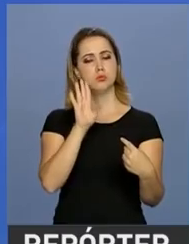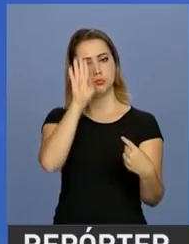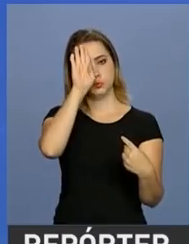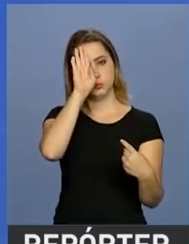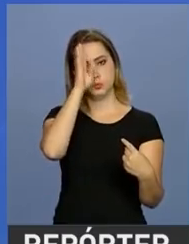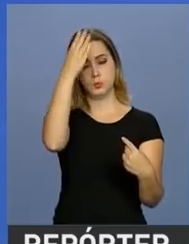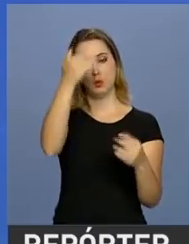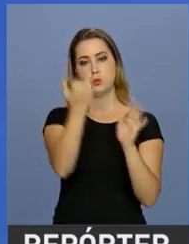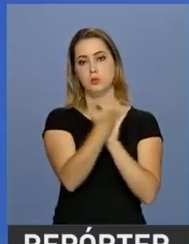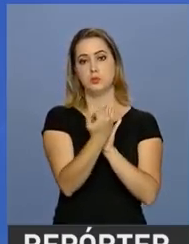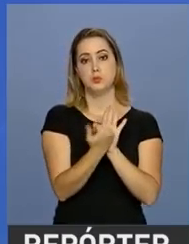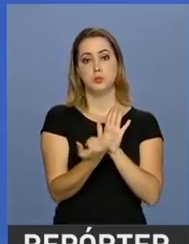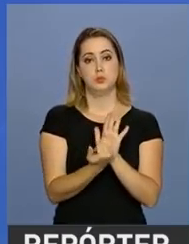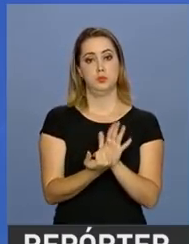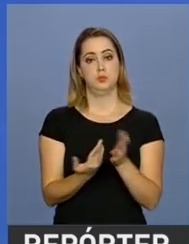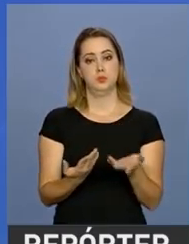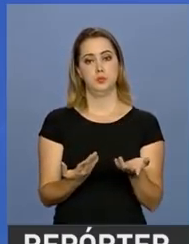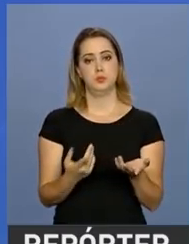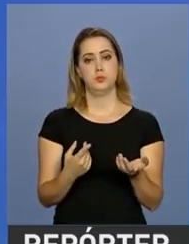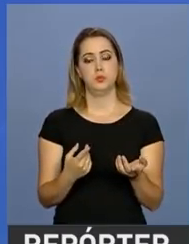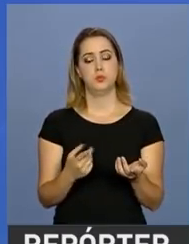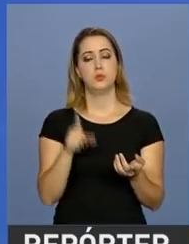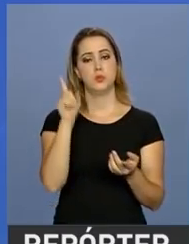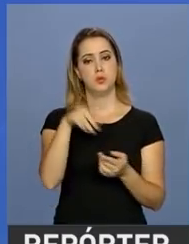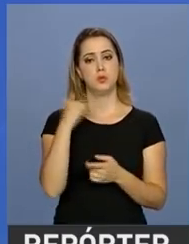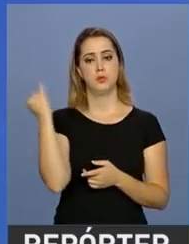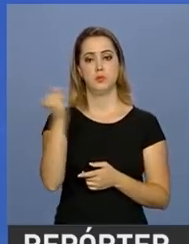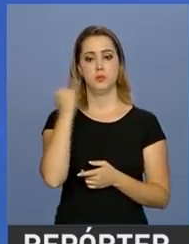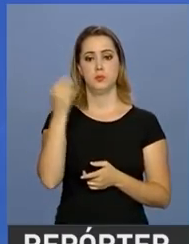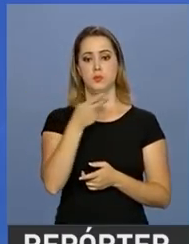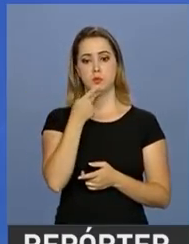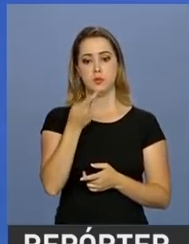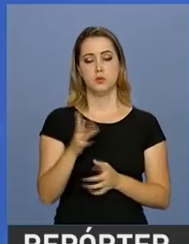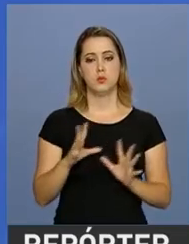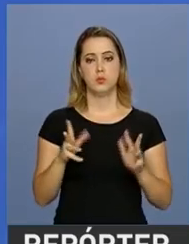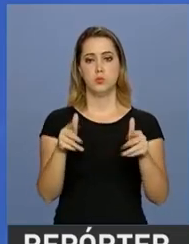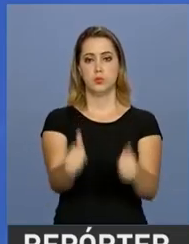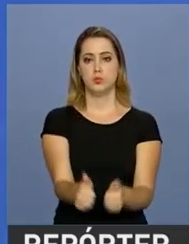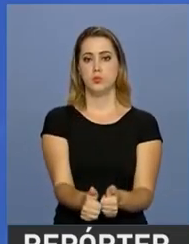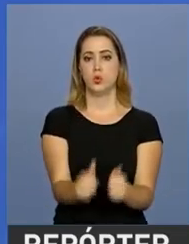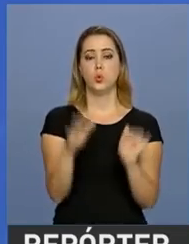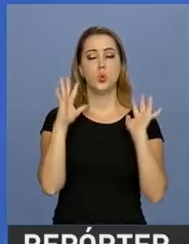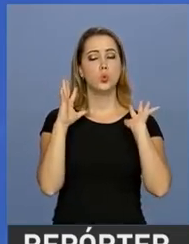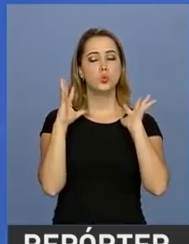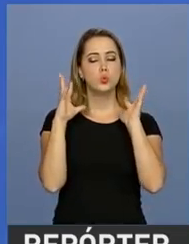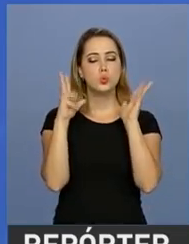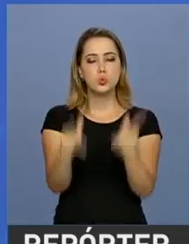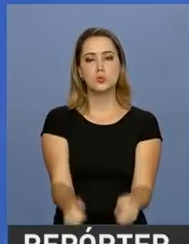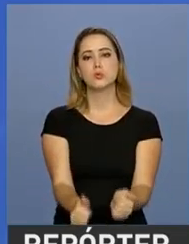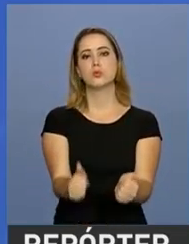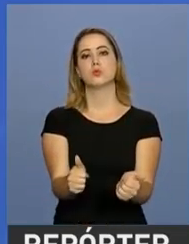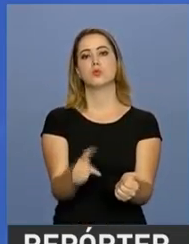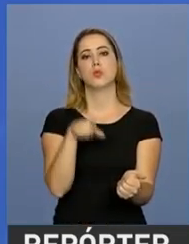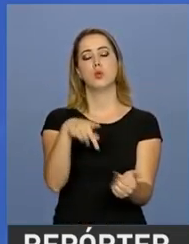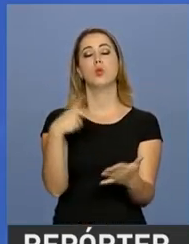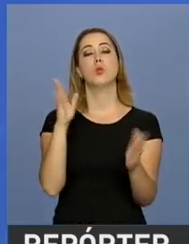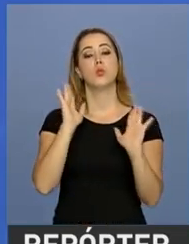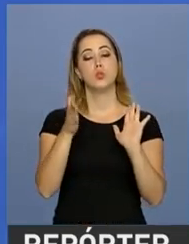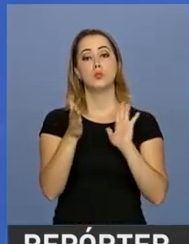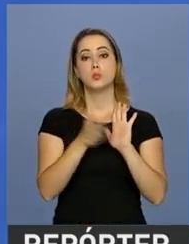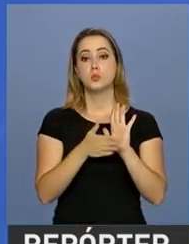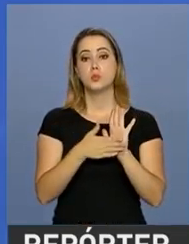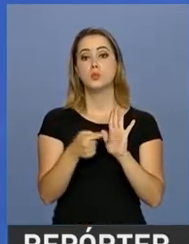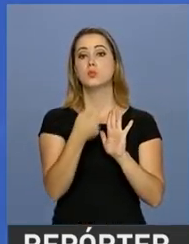Plano Nacional de segurança uma observação importante tudo é absolutamente tudo que está